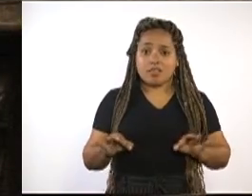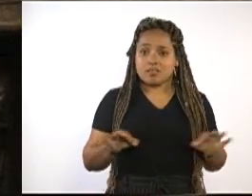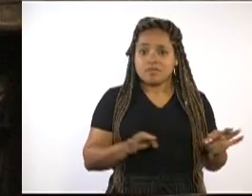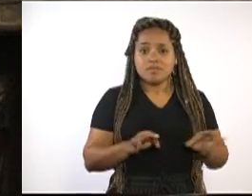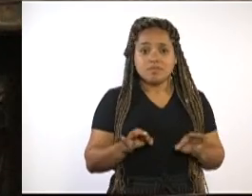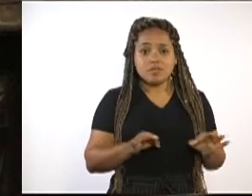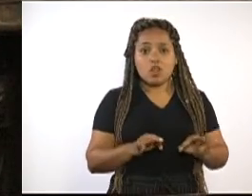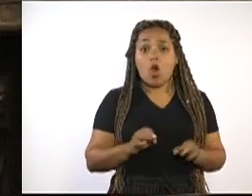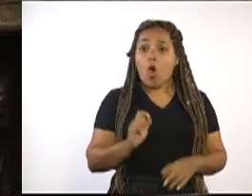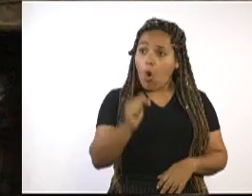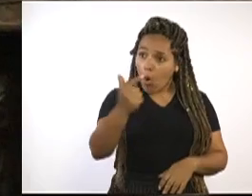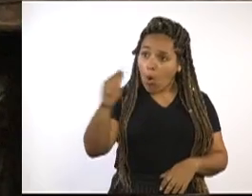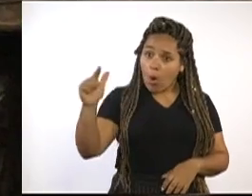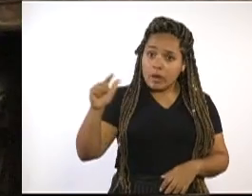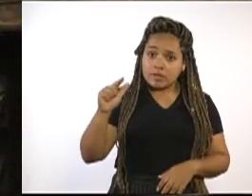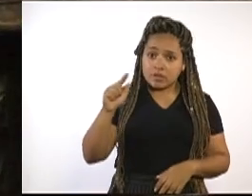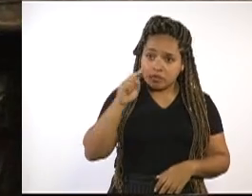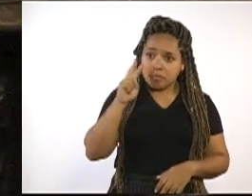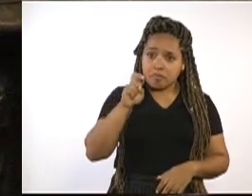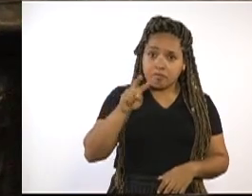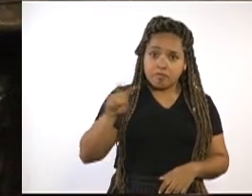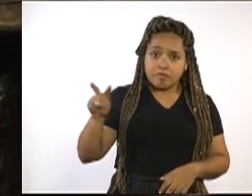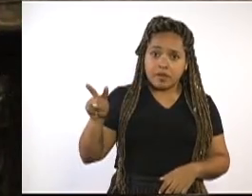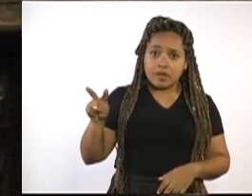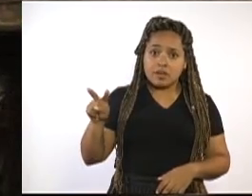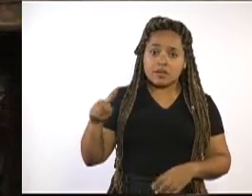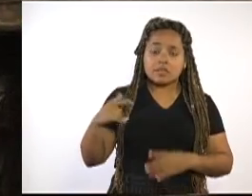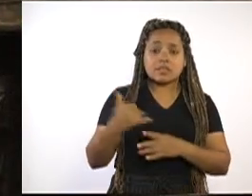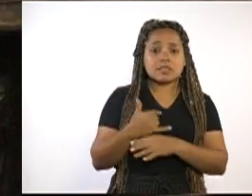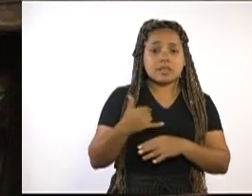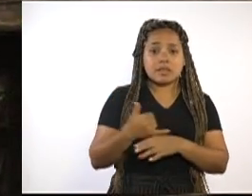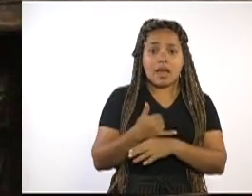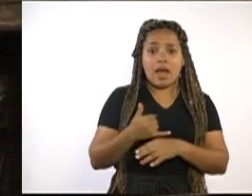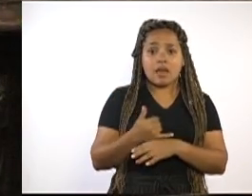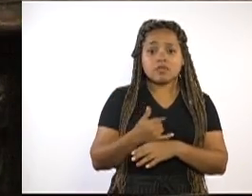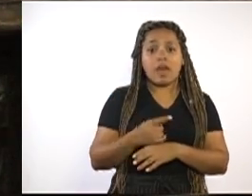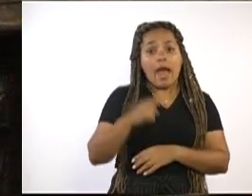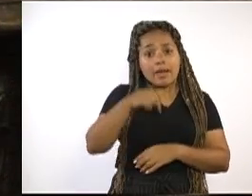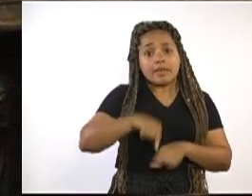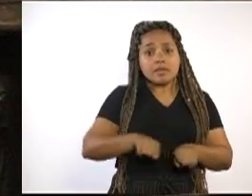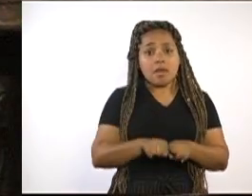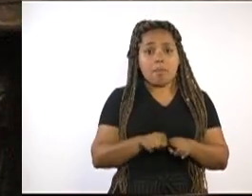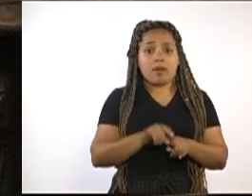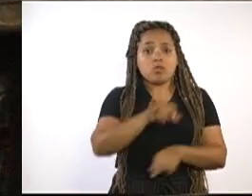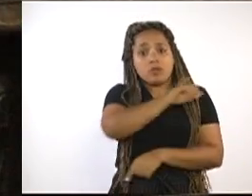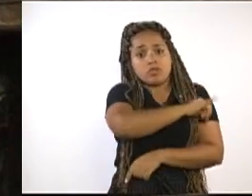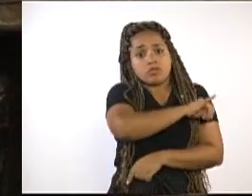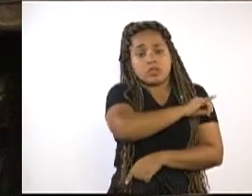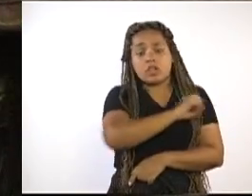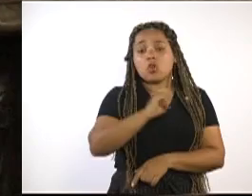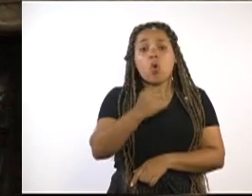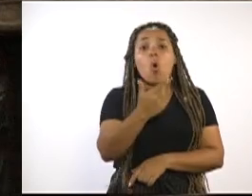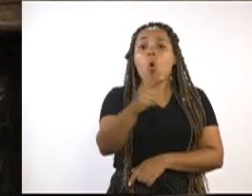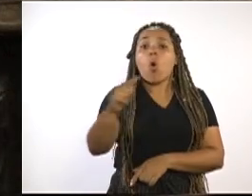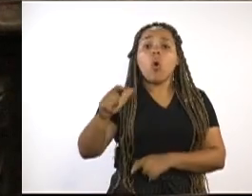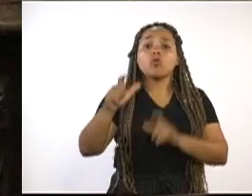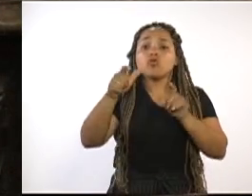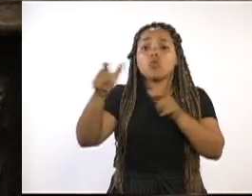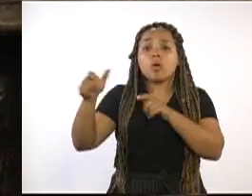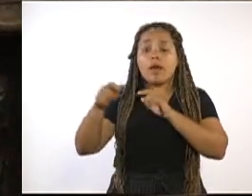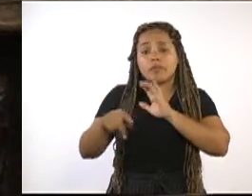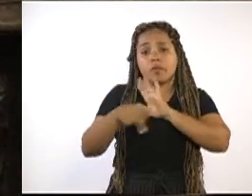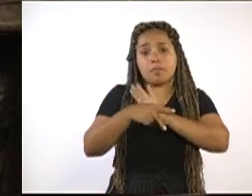grandes outras cidades aqui no nosso próprio Rio de Janeiro e também em outros locais do